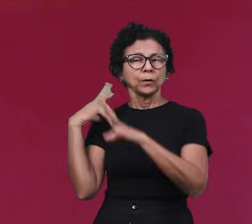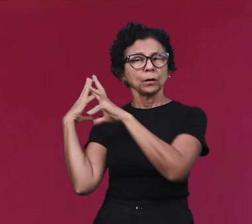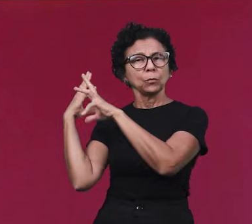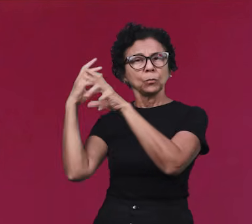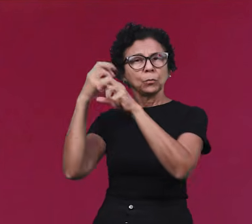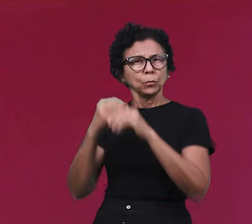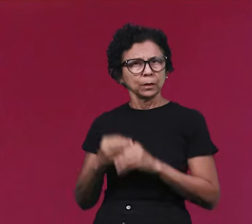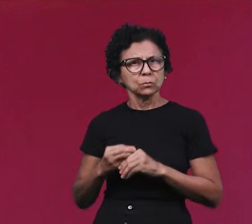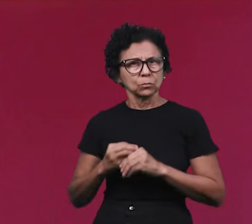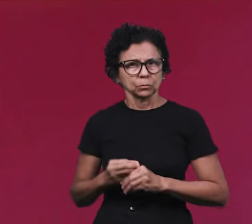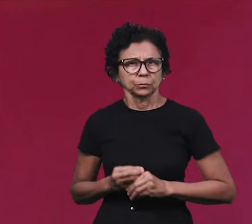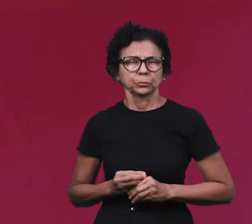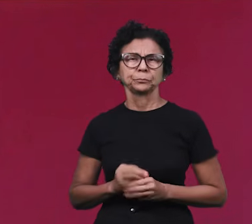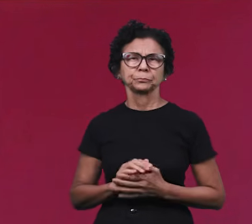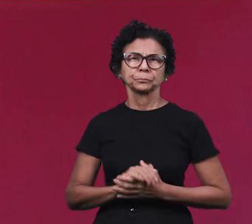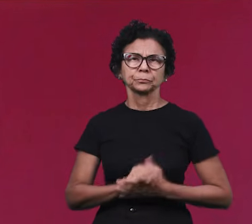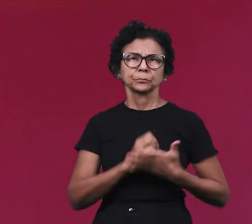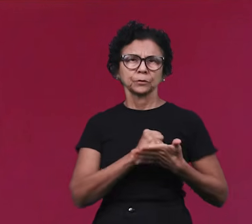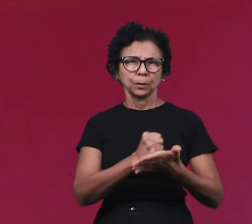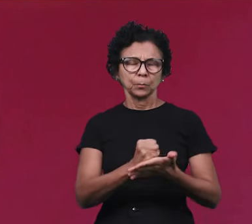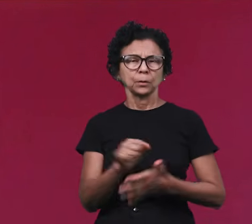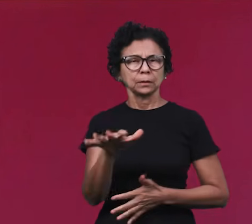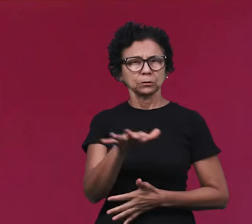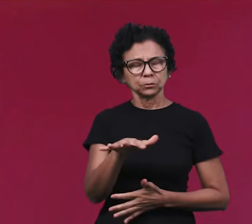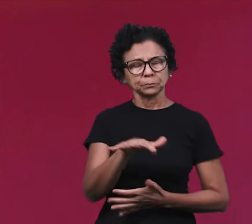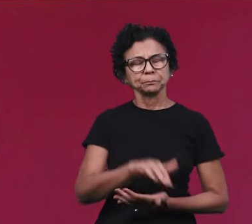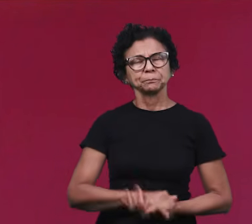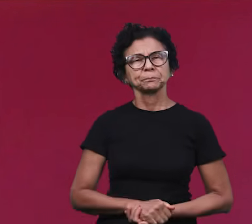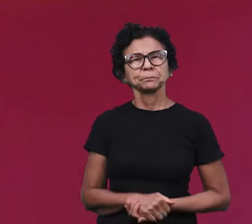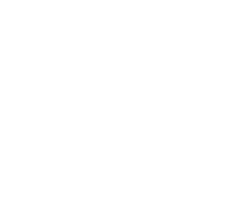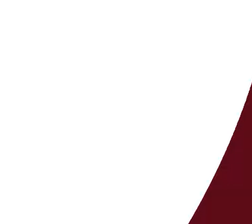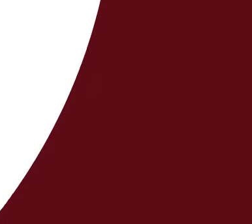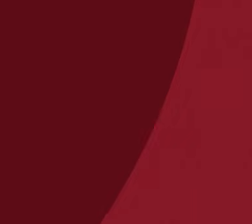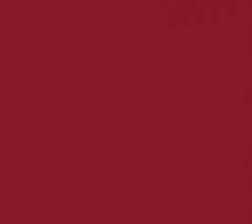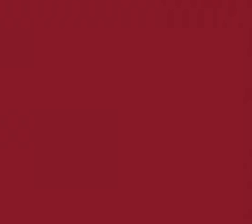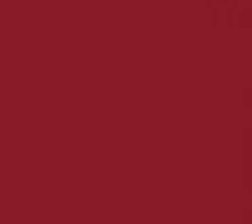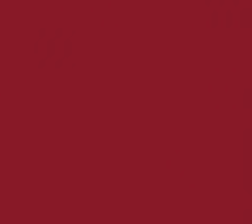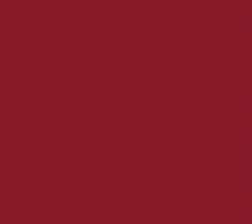balanço final das atividades de assistência realizada nessas regiões.